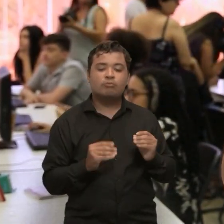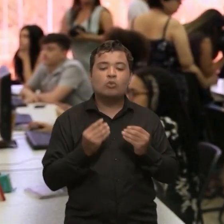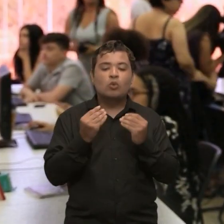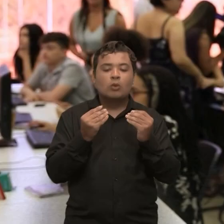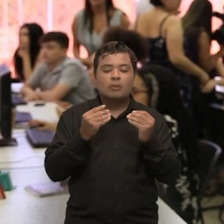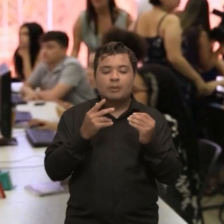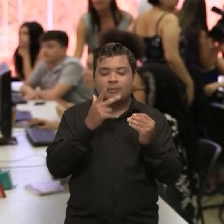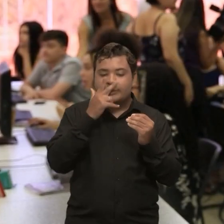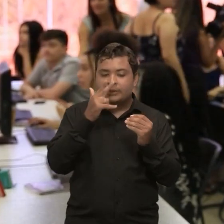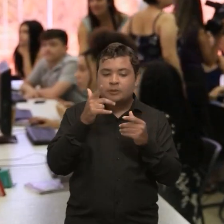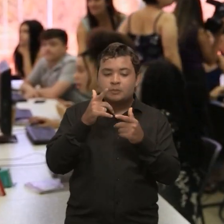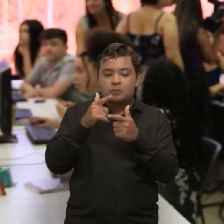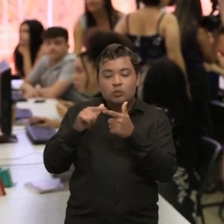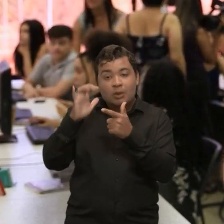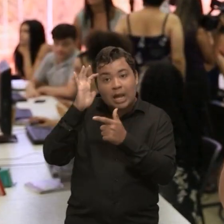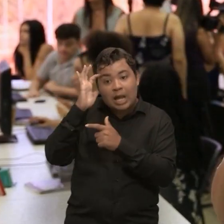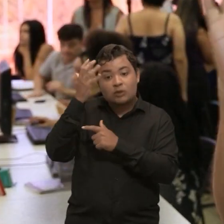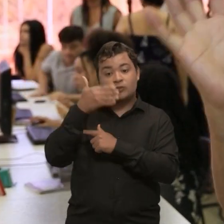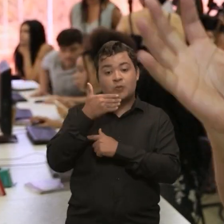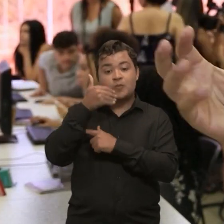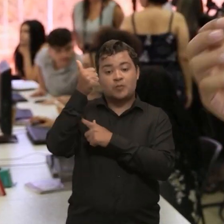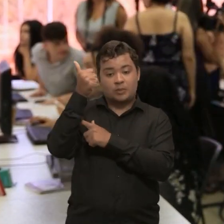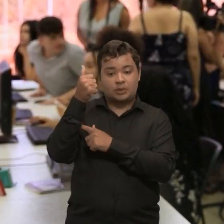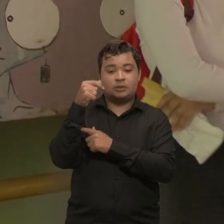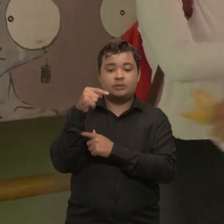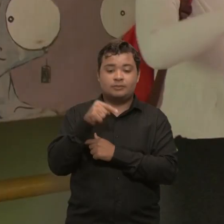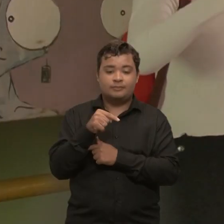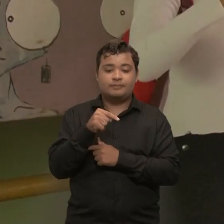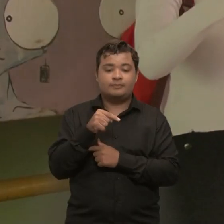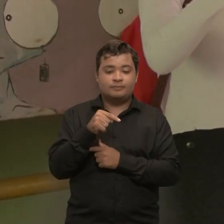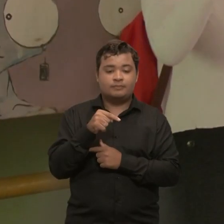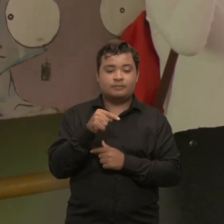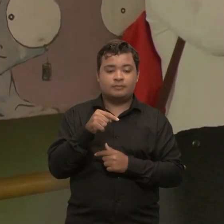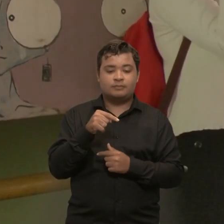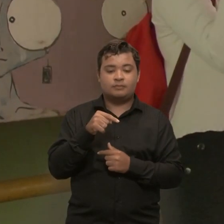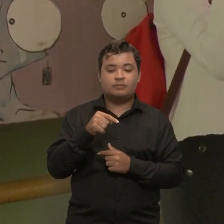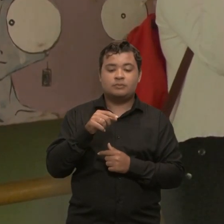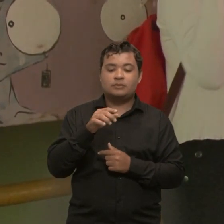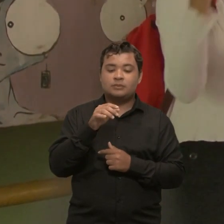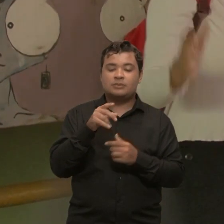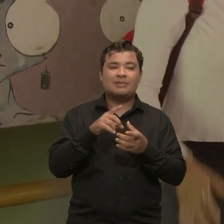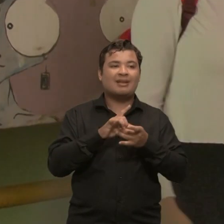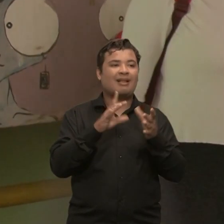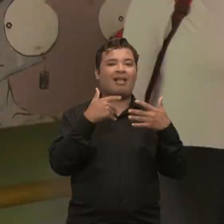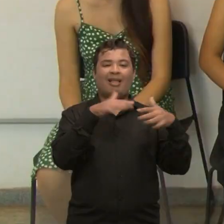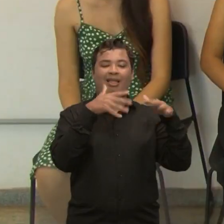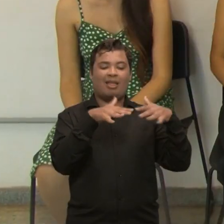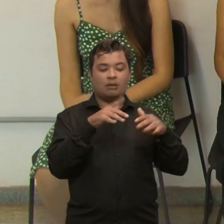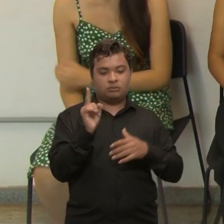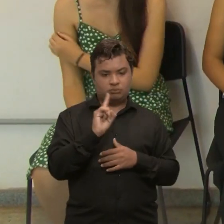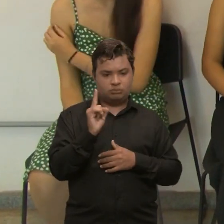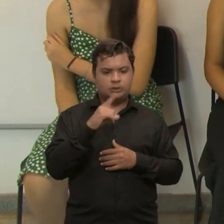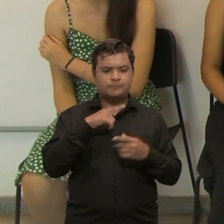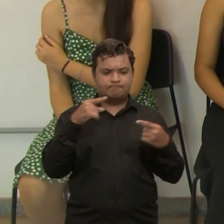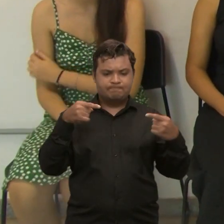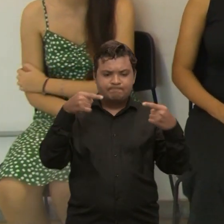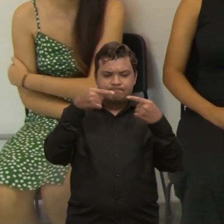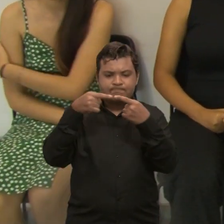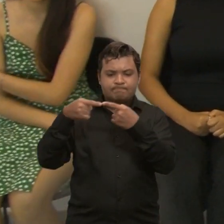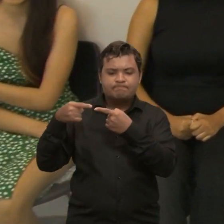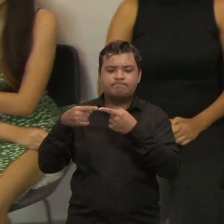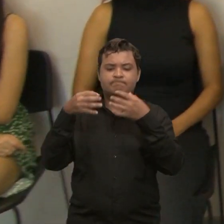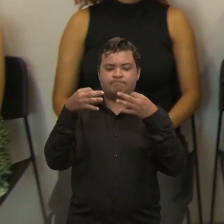melhor se resolve, né? Que é aquilo que nada fica ali solto, né? Tem um final legal, um